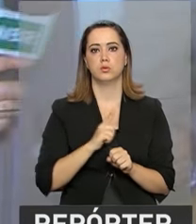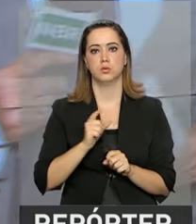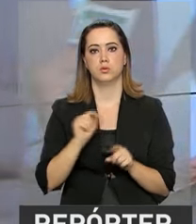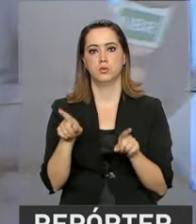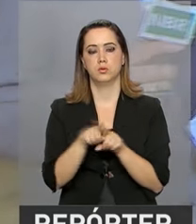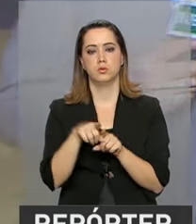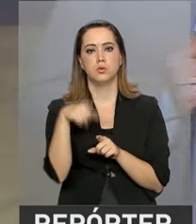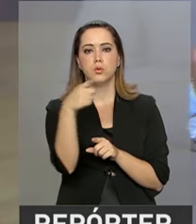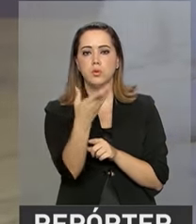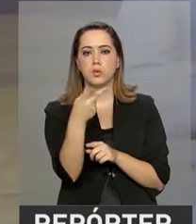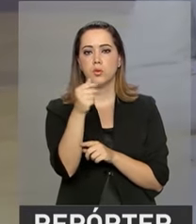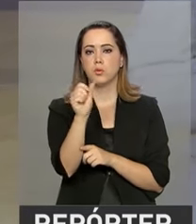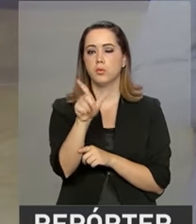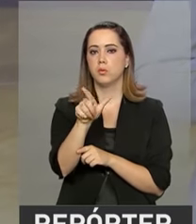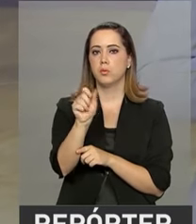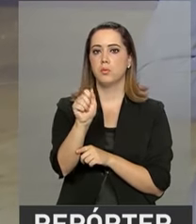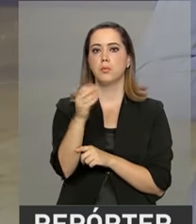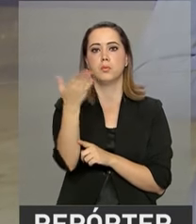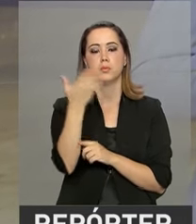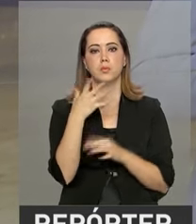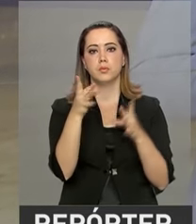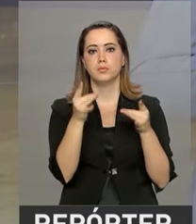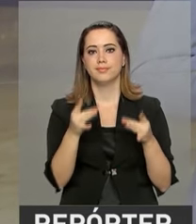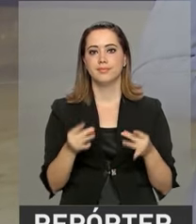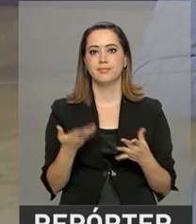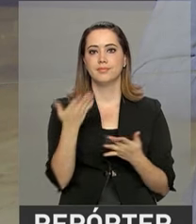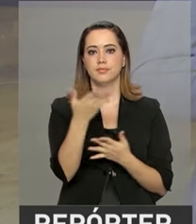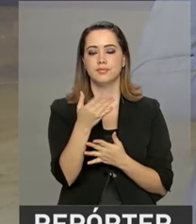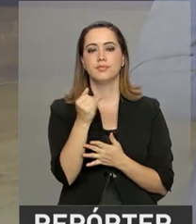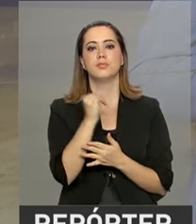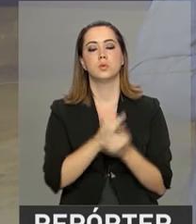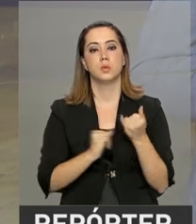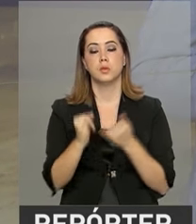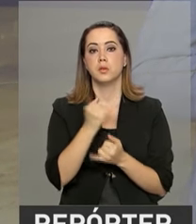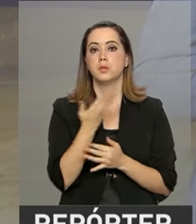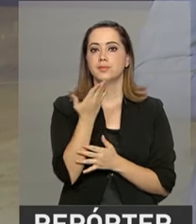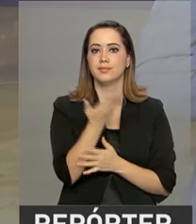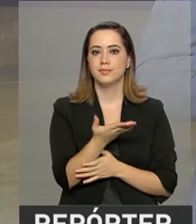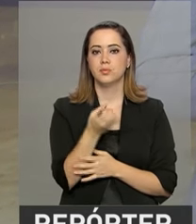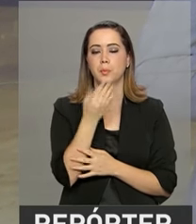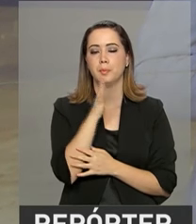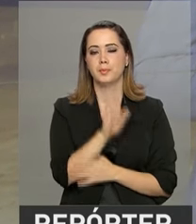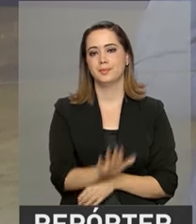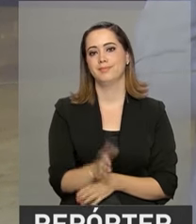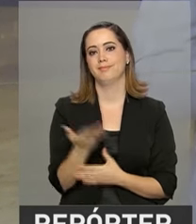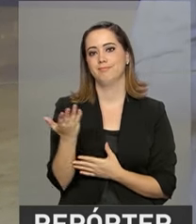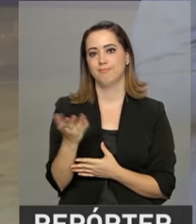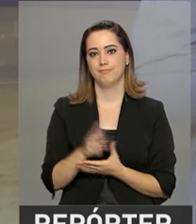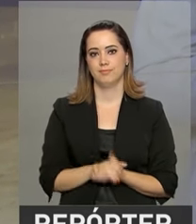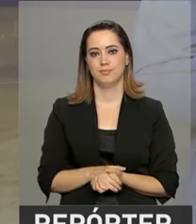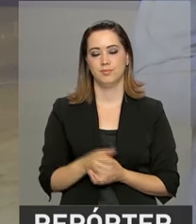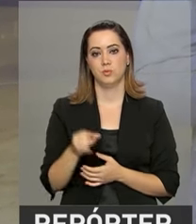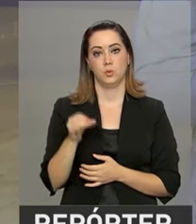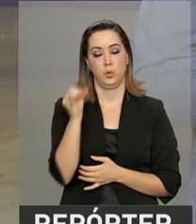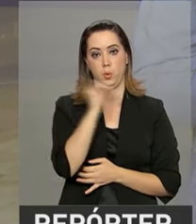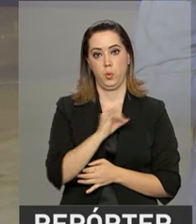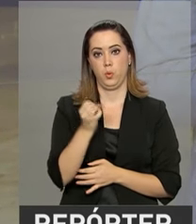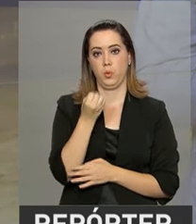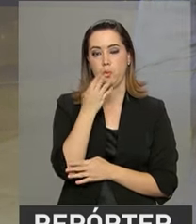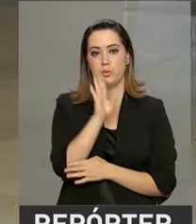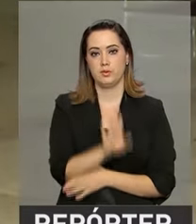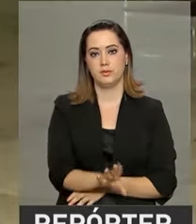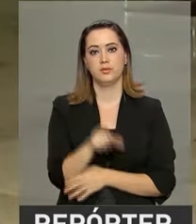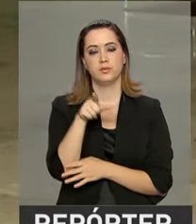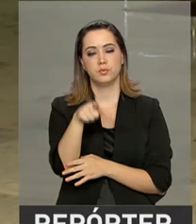Laçalva, que está lá no Palácio Planalto, e vai trazer as informações pra gente. Paulo, boa tarde. Boa tarde, Leandro.